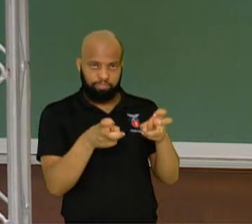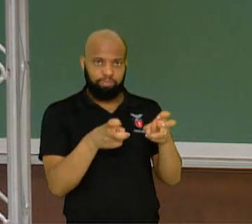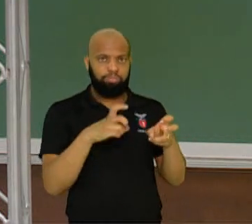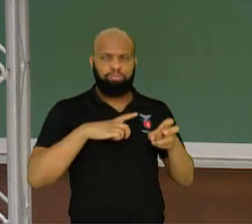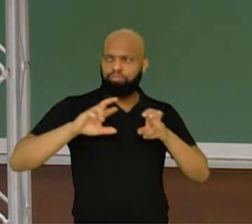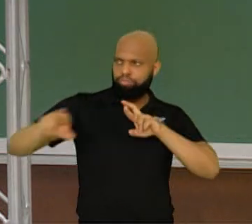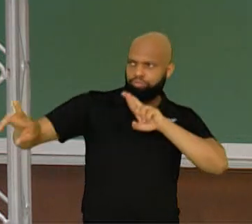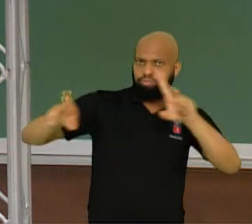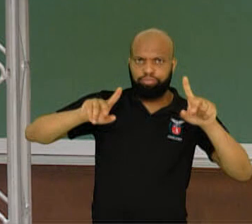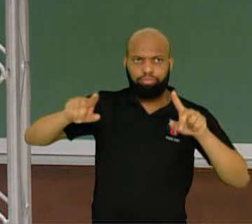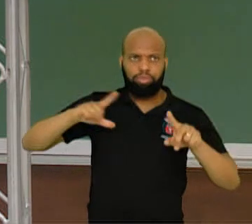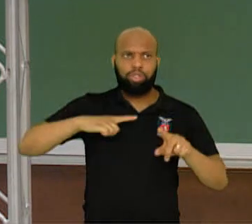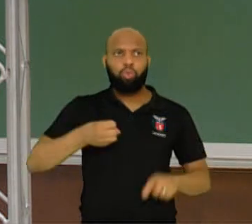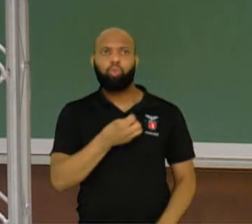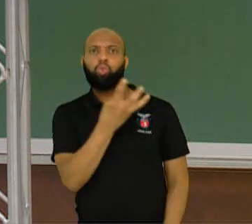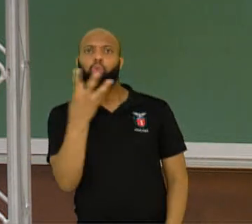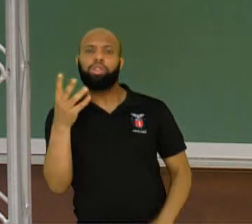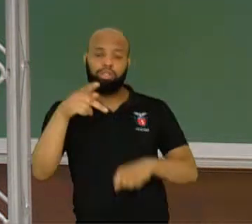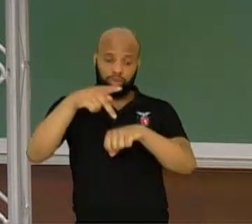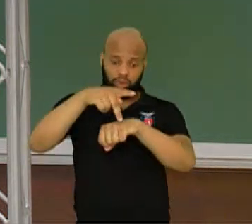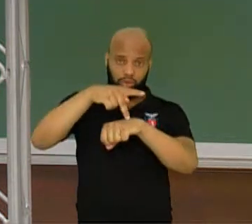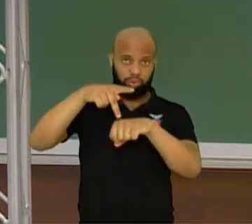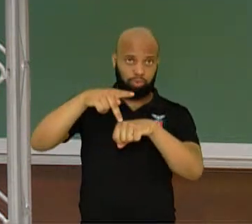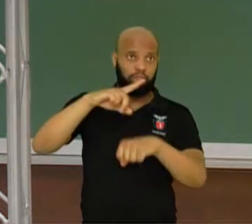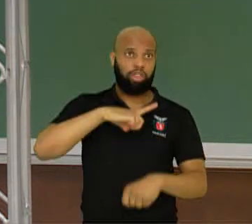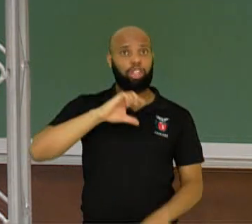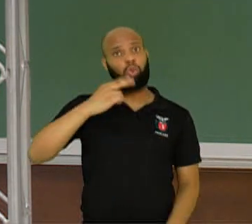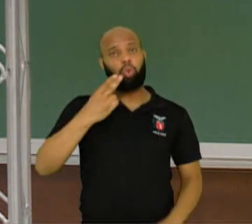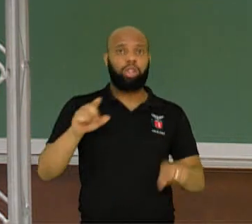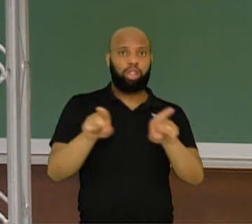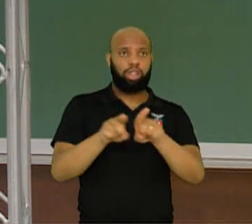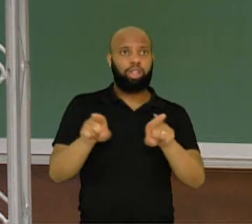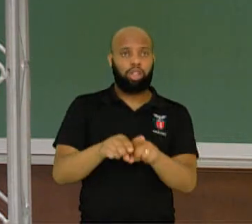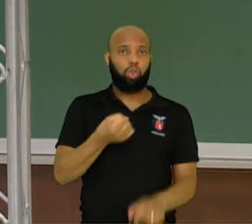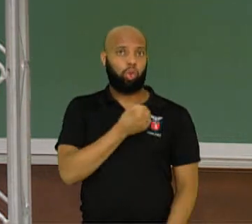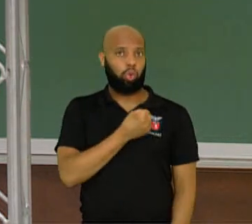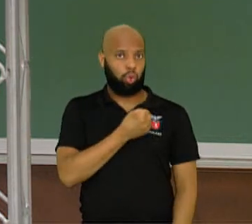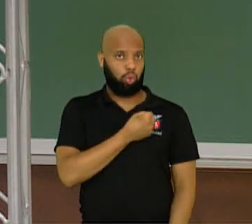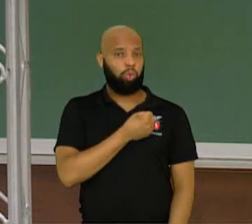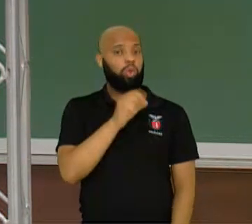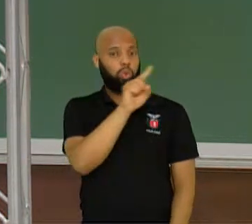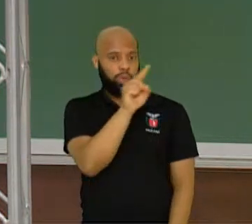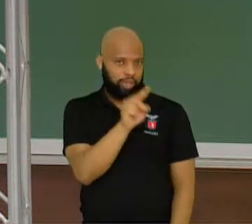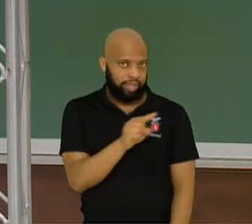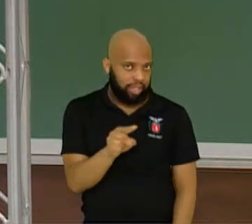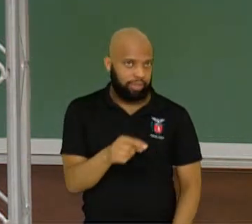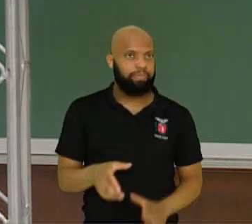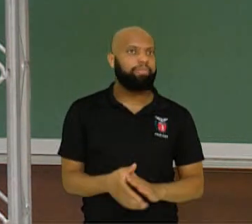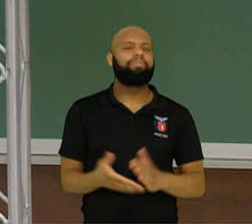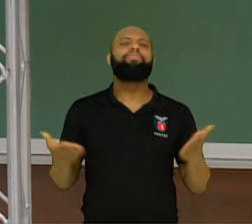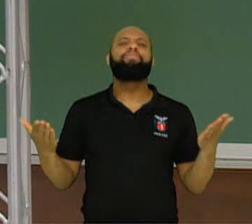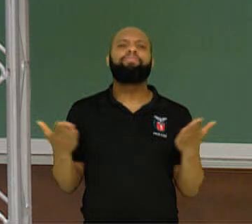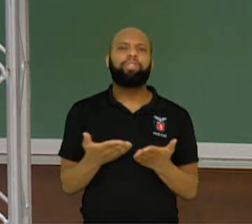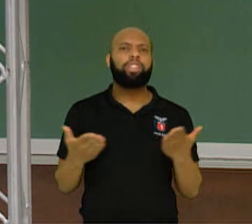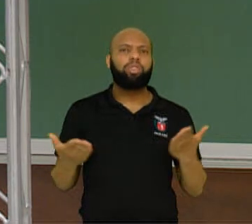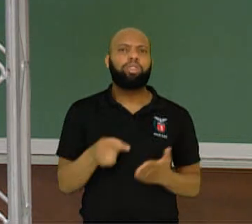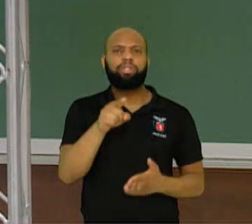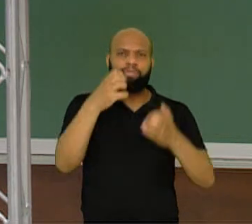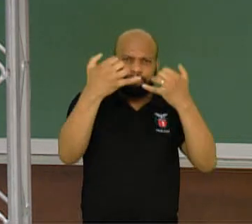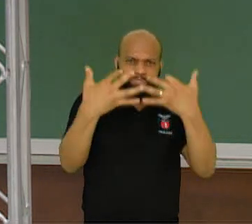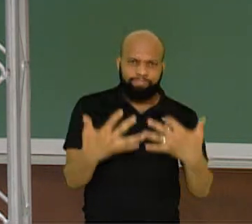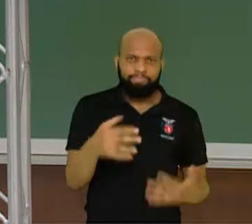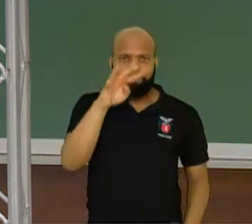diferencio eles pela quantidade de prótons ou número atômico. Agora, você explicou que a